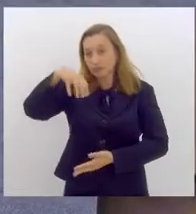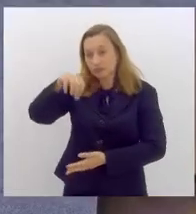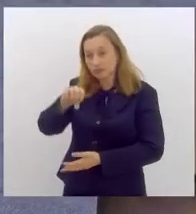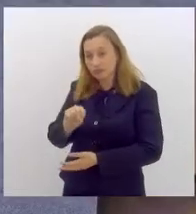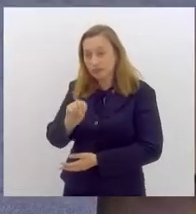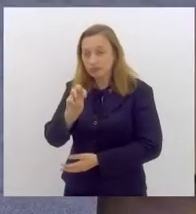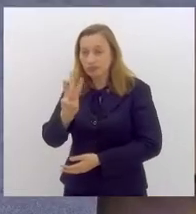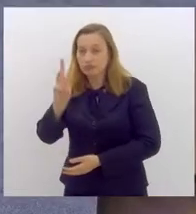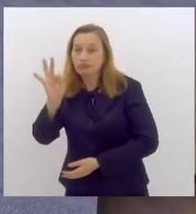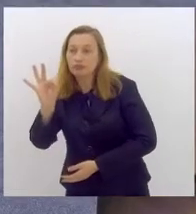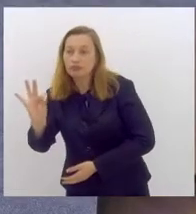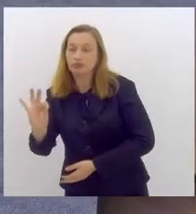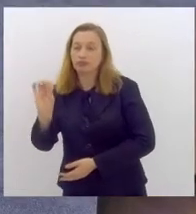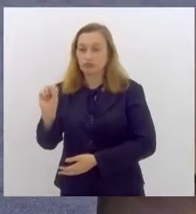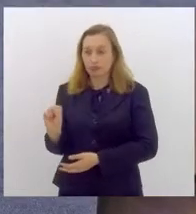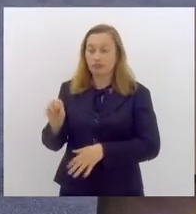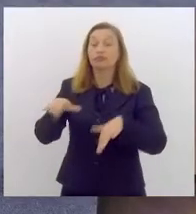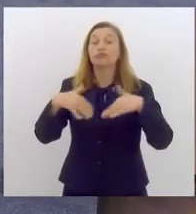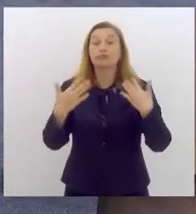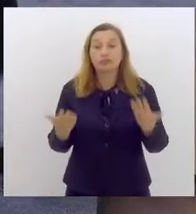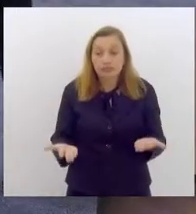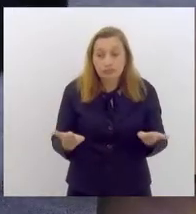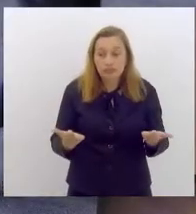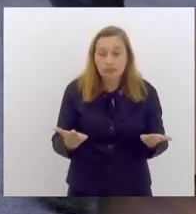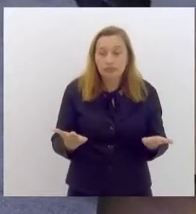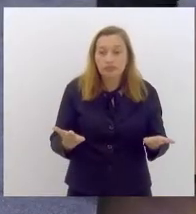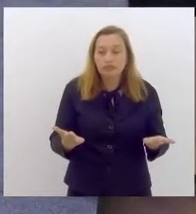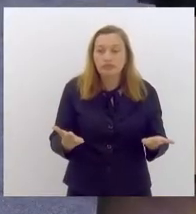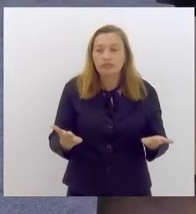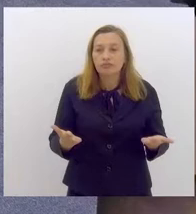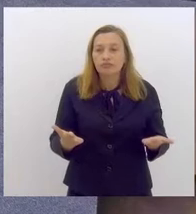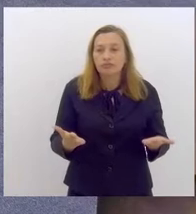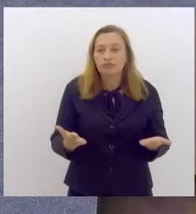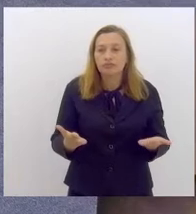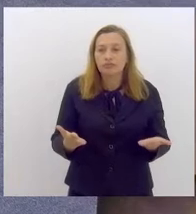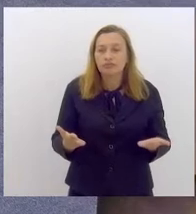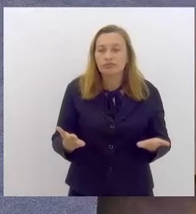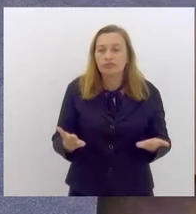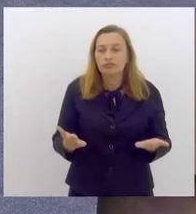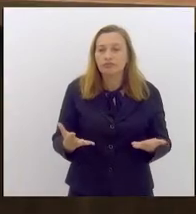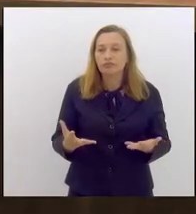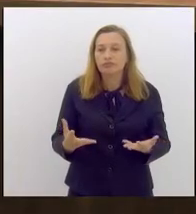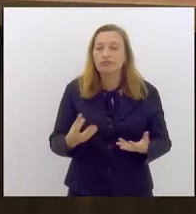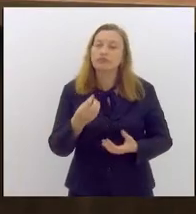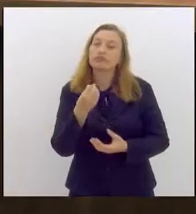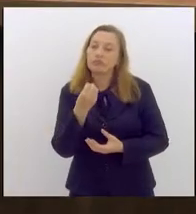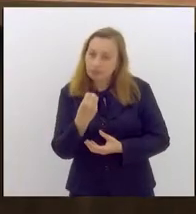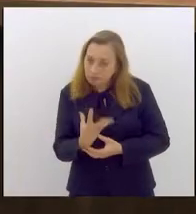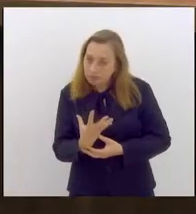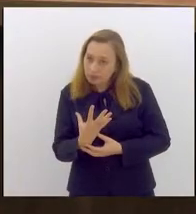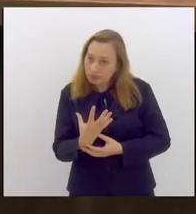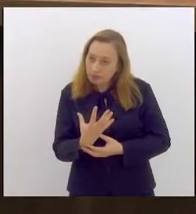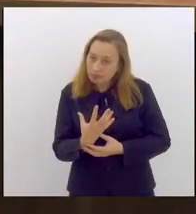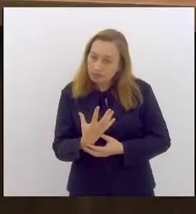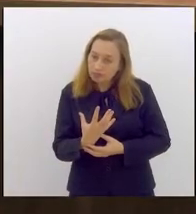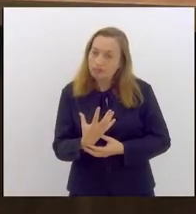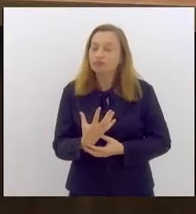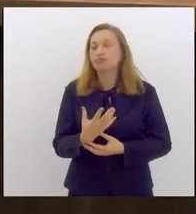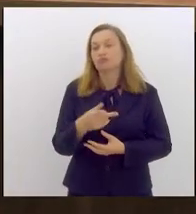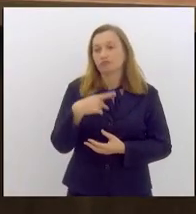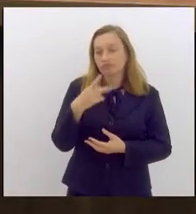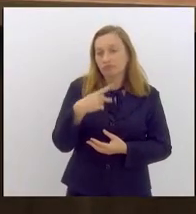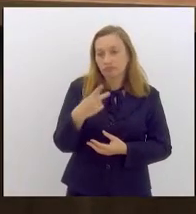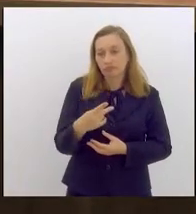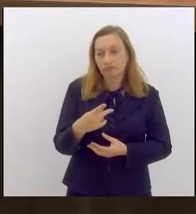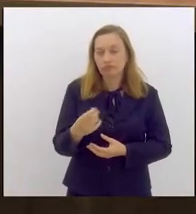volts. Então, eu tenho esse mérito positivo, muito bem colocado